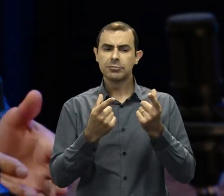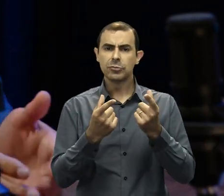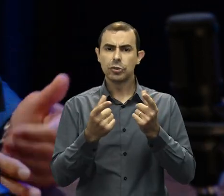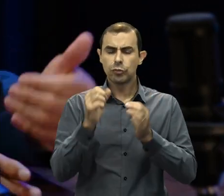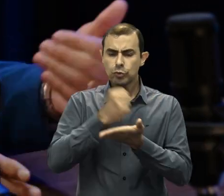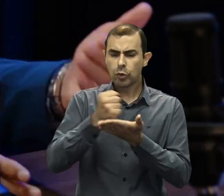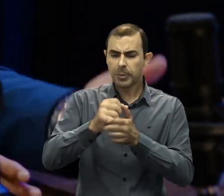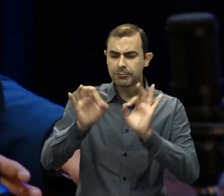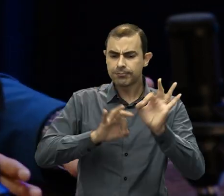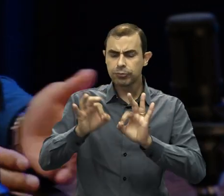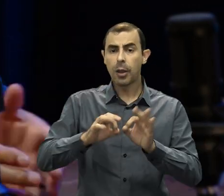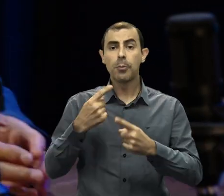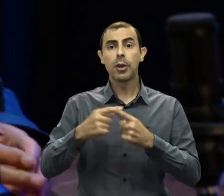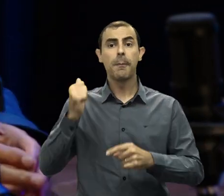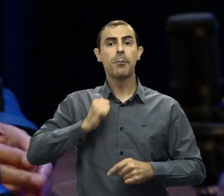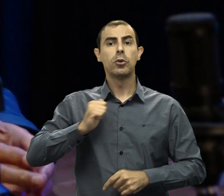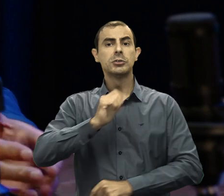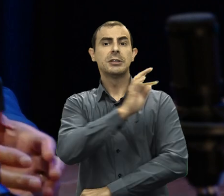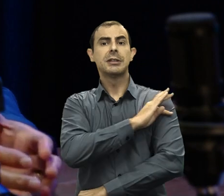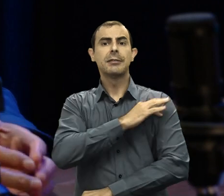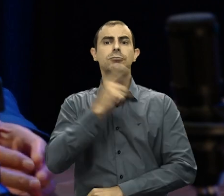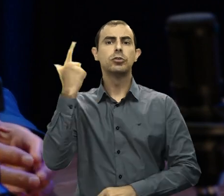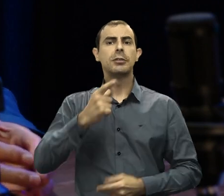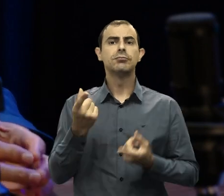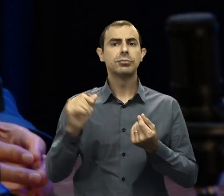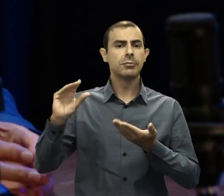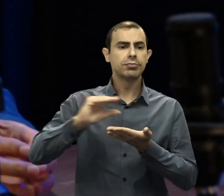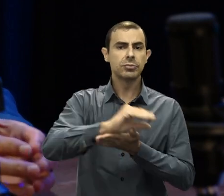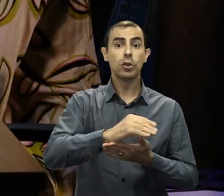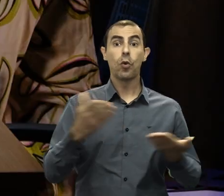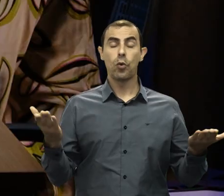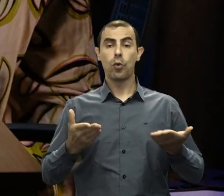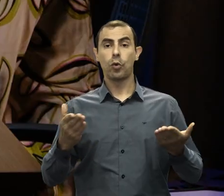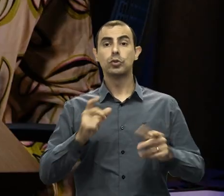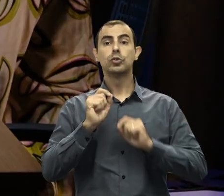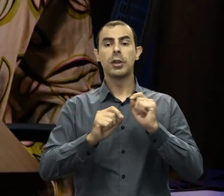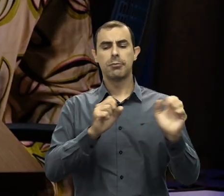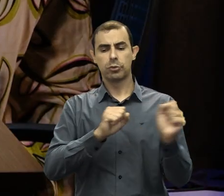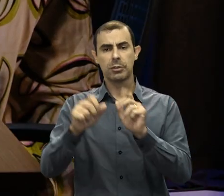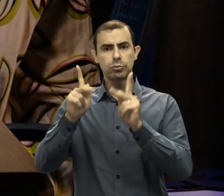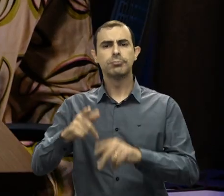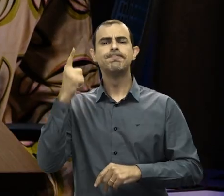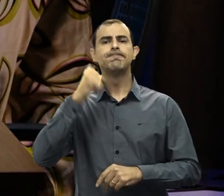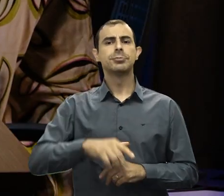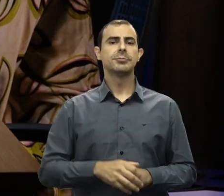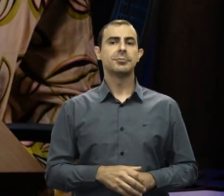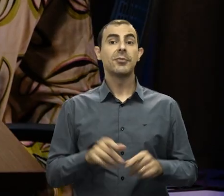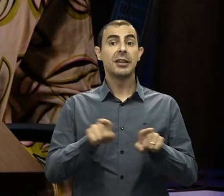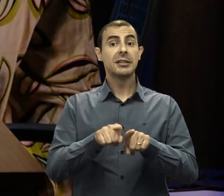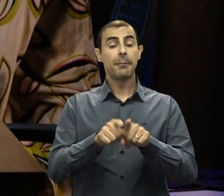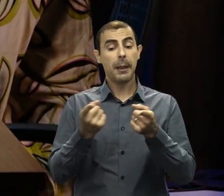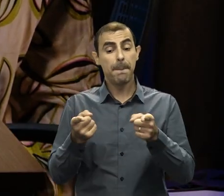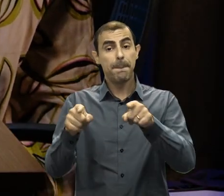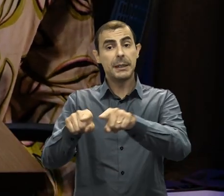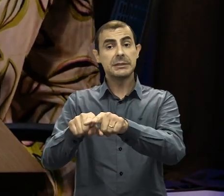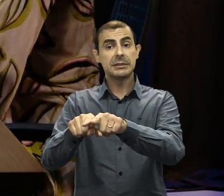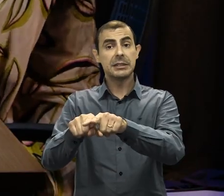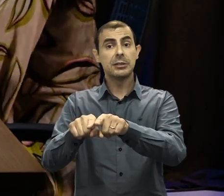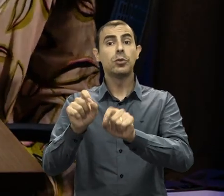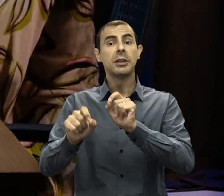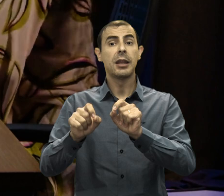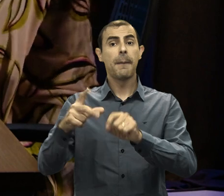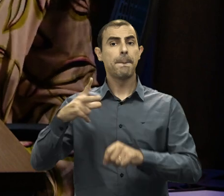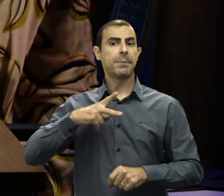seu ranqueamento para você receber o Bolsa Técnico. Então, hoje em dia, o poder público consegue fazer isso. E a parceria privada, que você pode